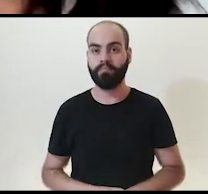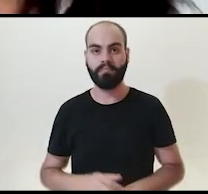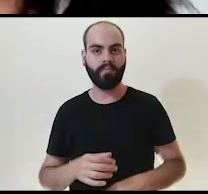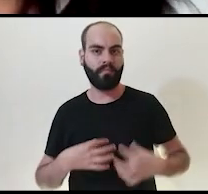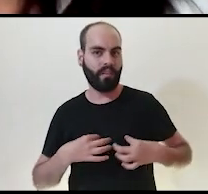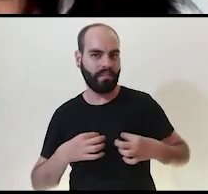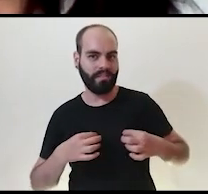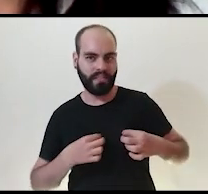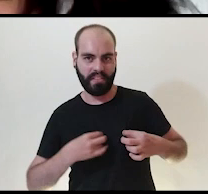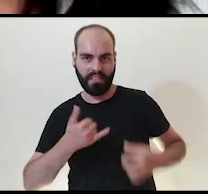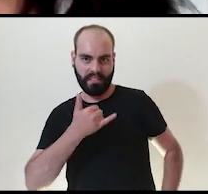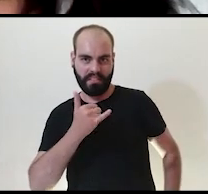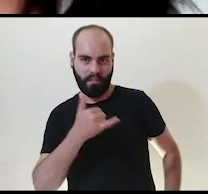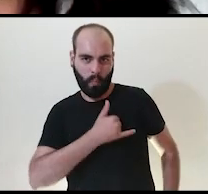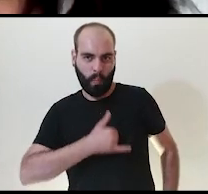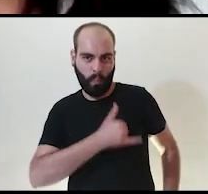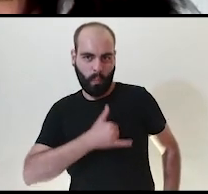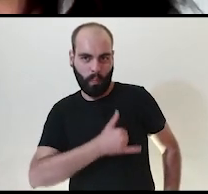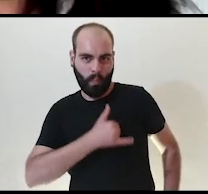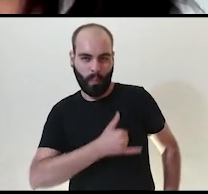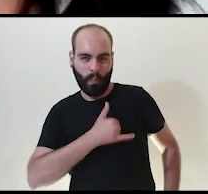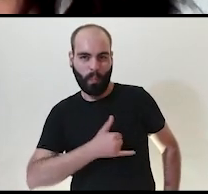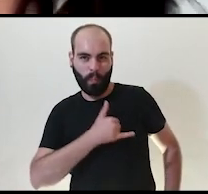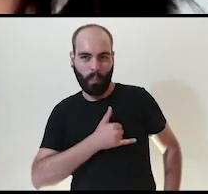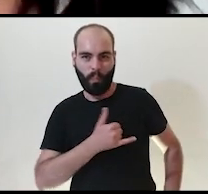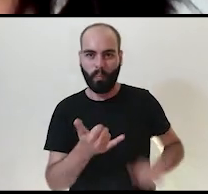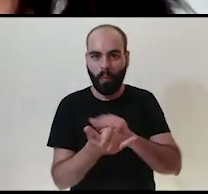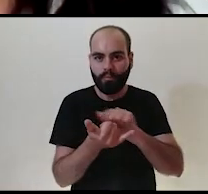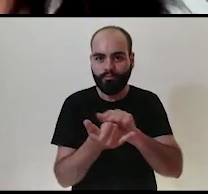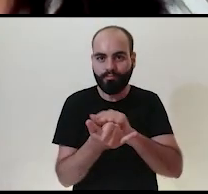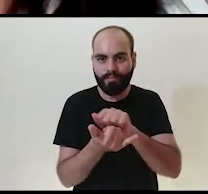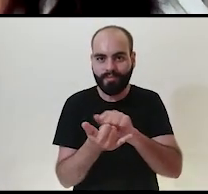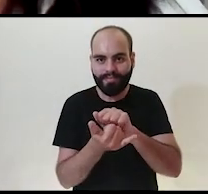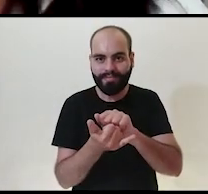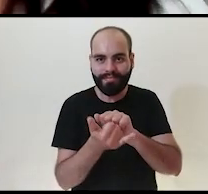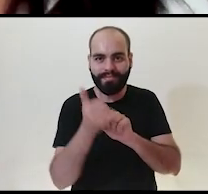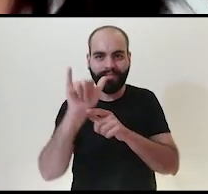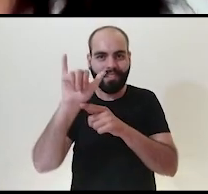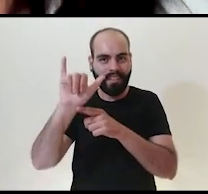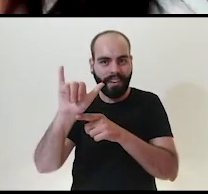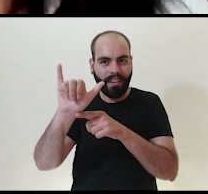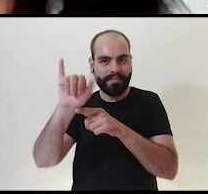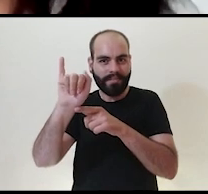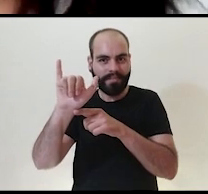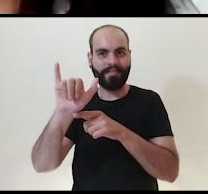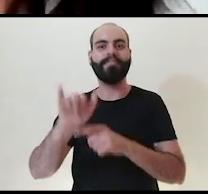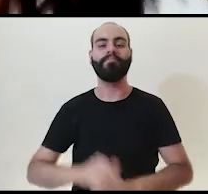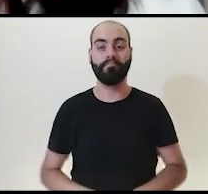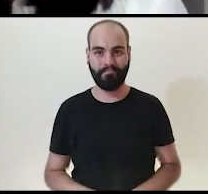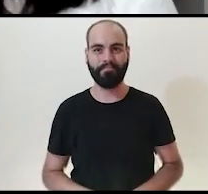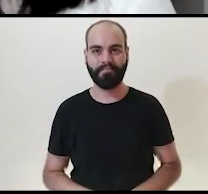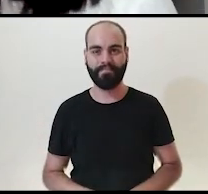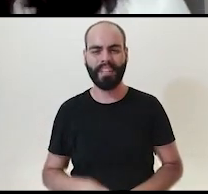blusa mesmo, né? Com o tecido que você esteja vestindo. Perfeita Você dica. falou alguma coisa? Eu tô